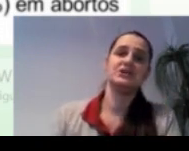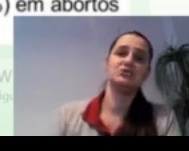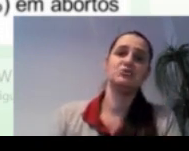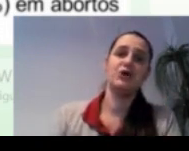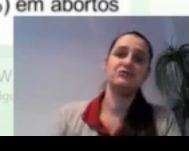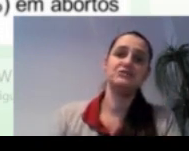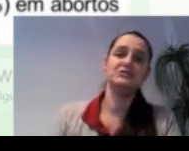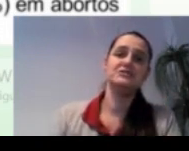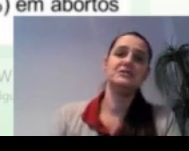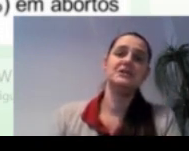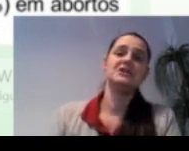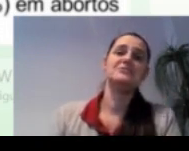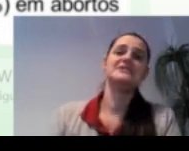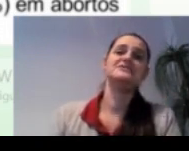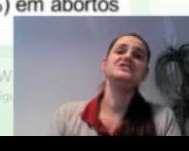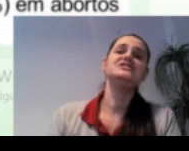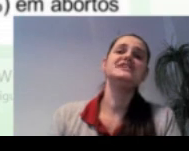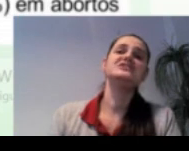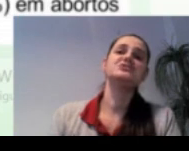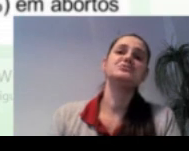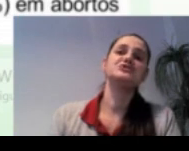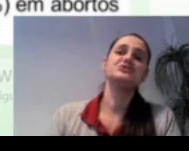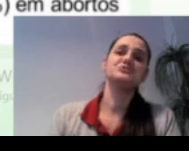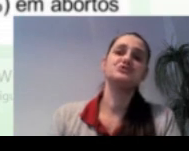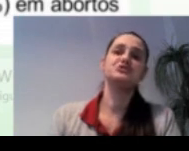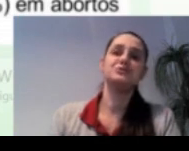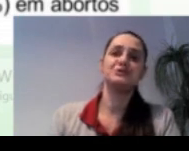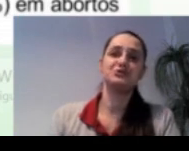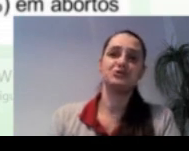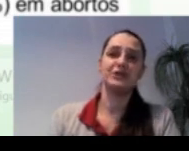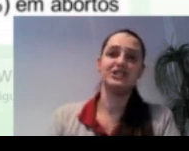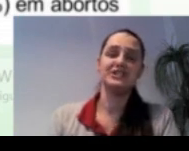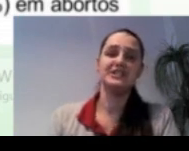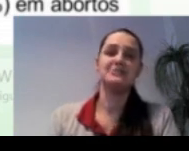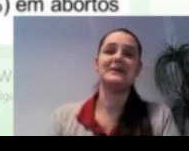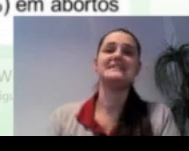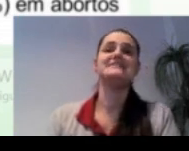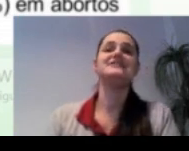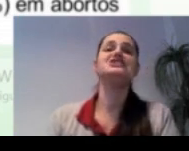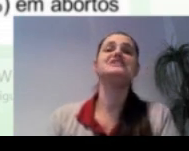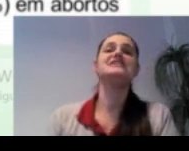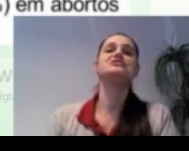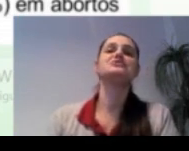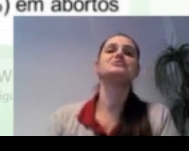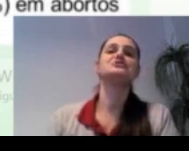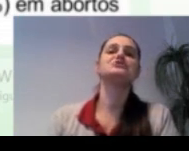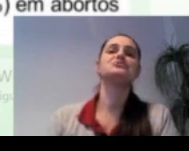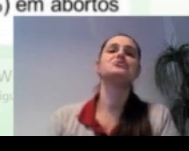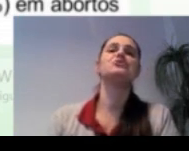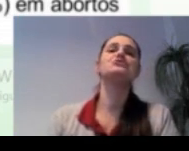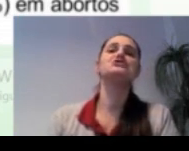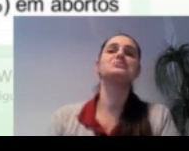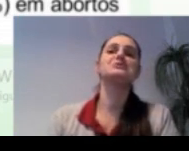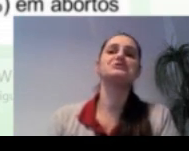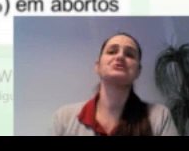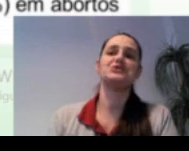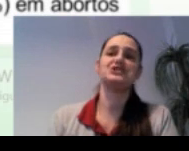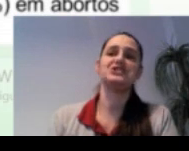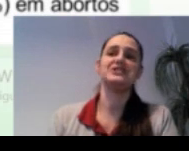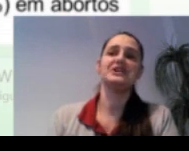cromossomos do óvulo, mais 23 cromossomos do espermatozoide e mais 23 cromossomos do